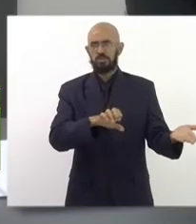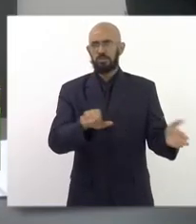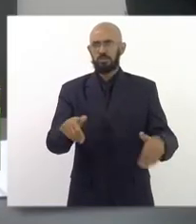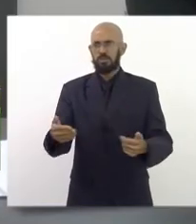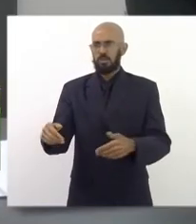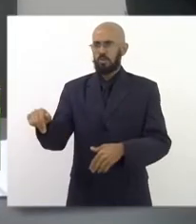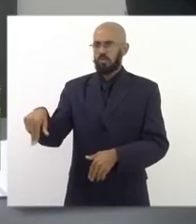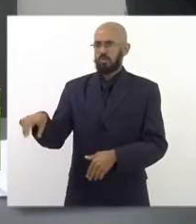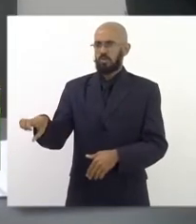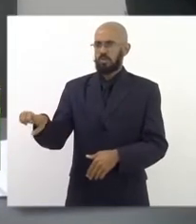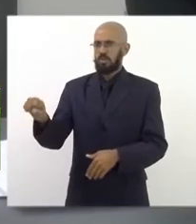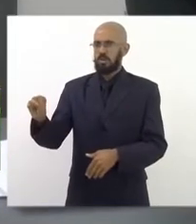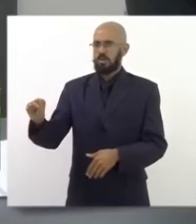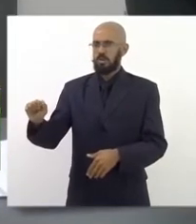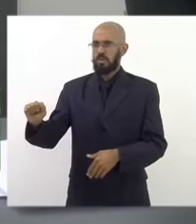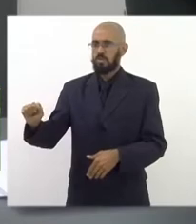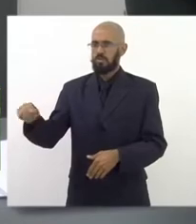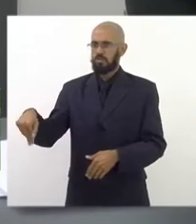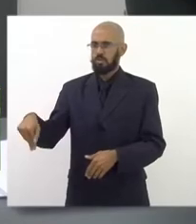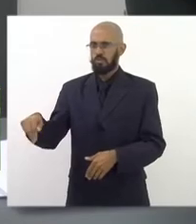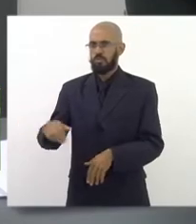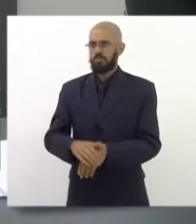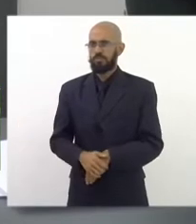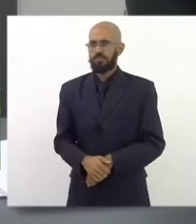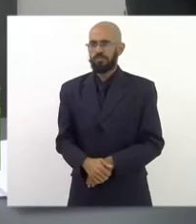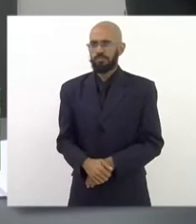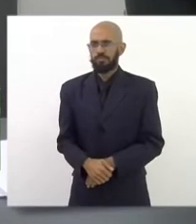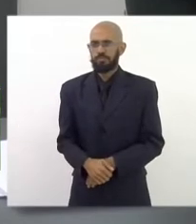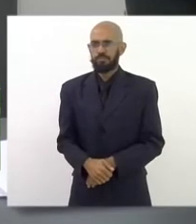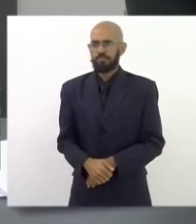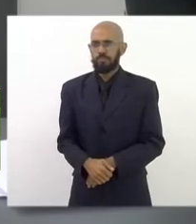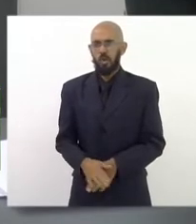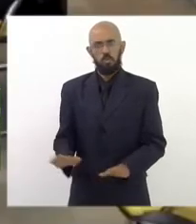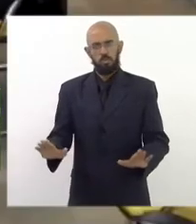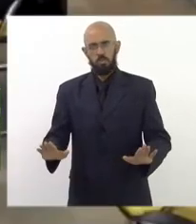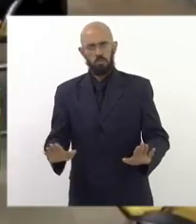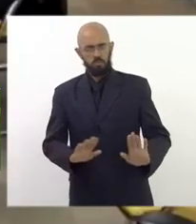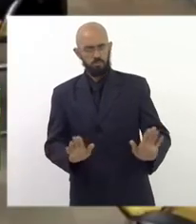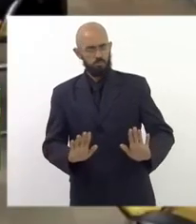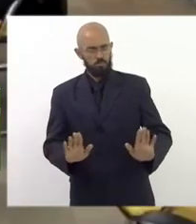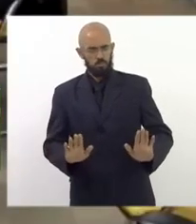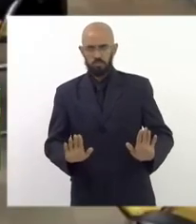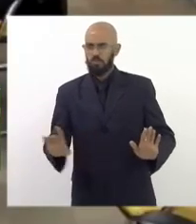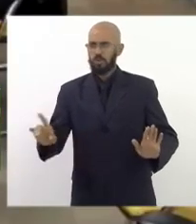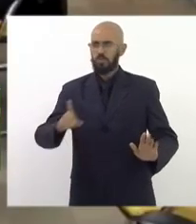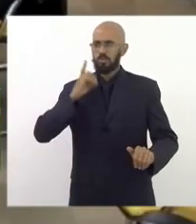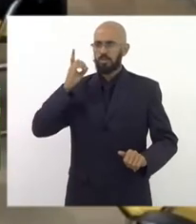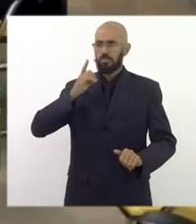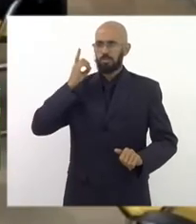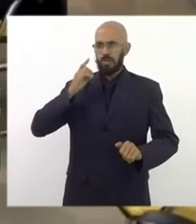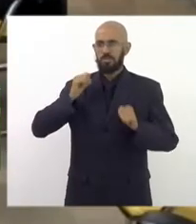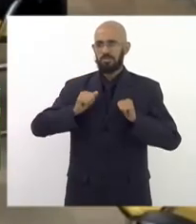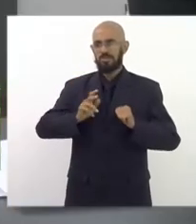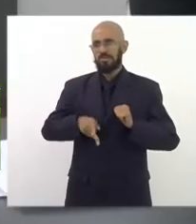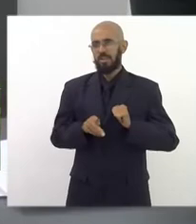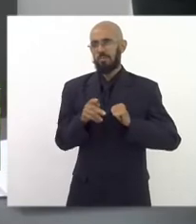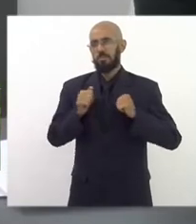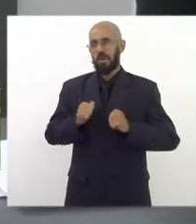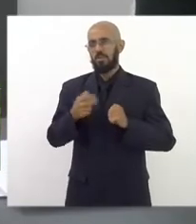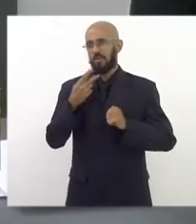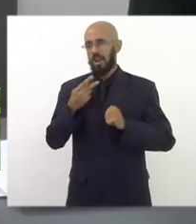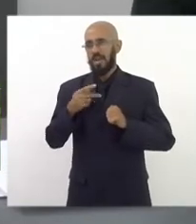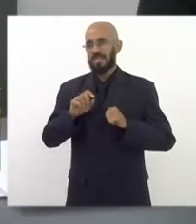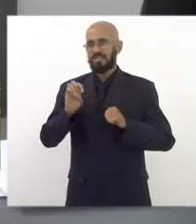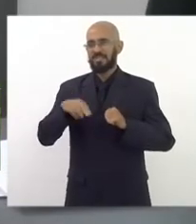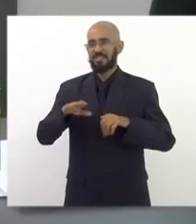Nelson. Os deputados puderem falar, deputado. Não, deputado sempre pode falar.